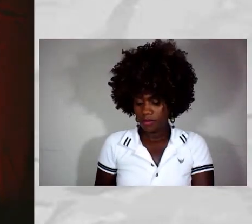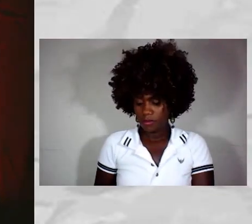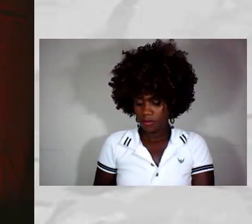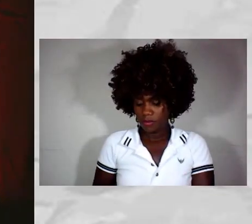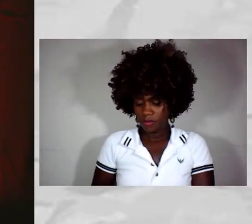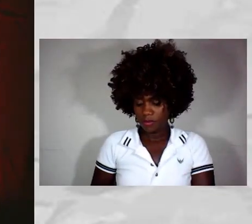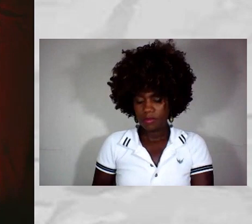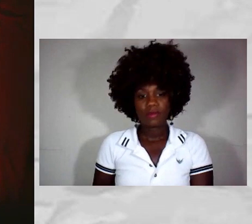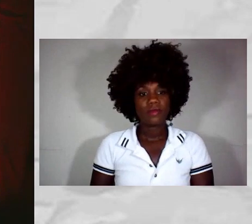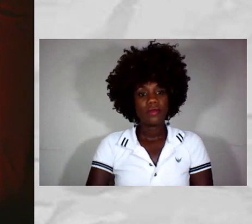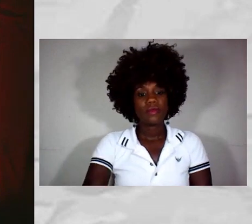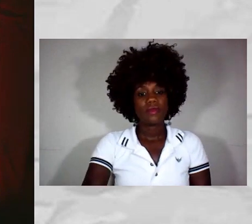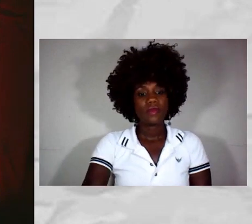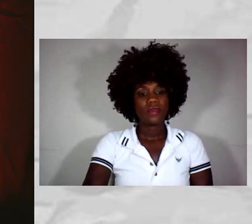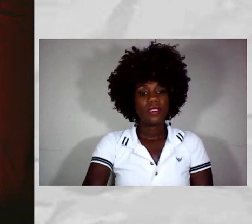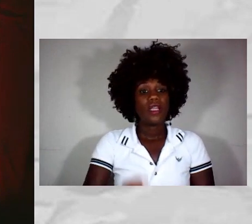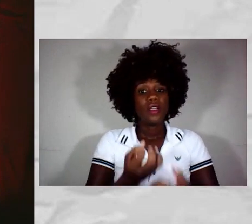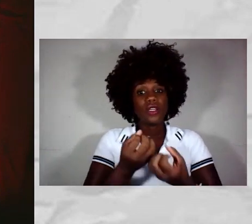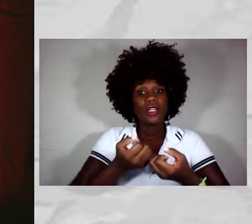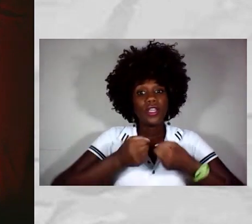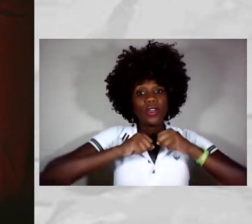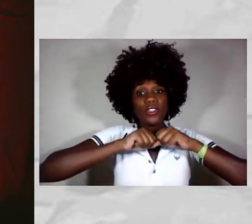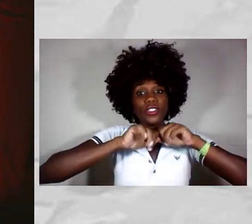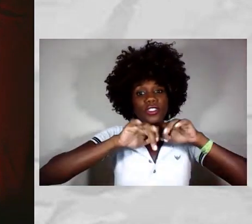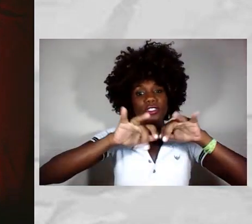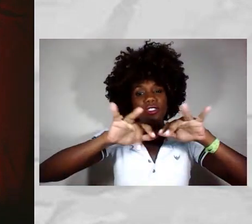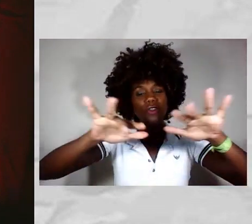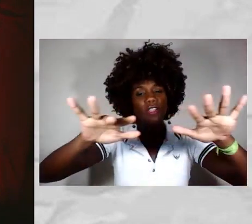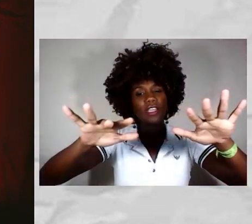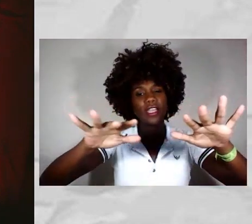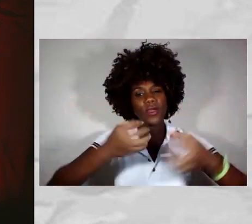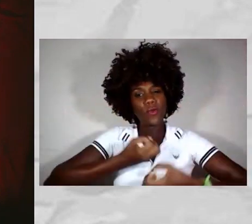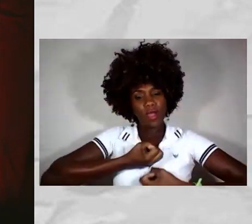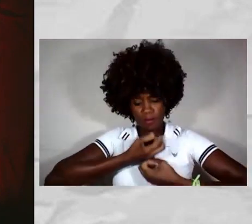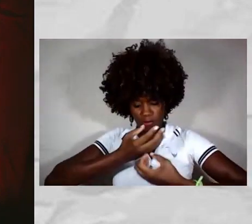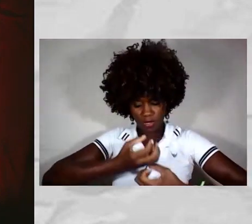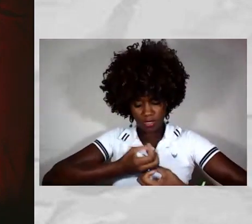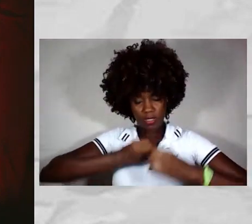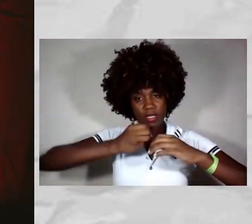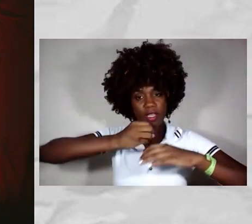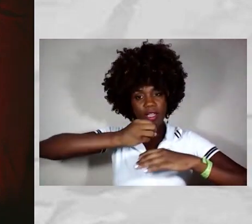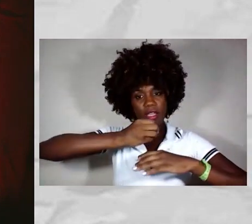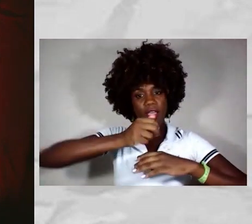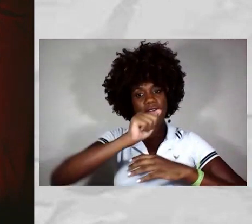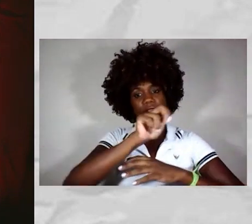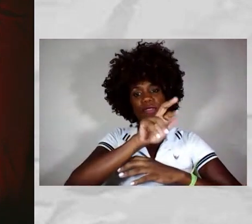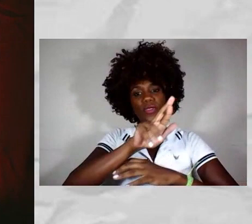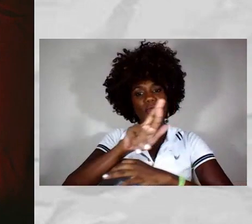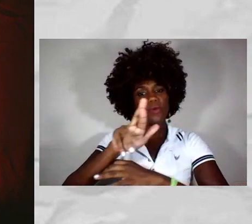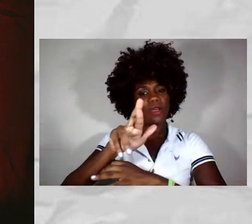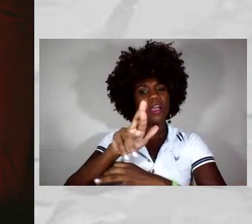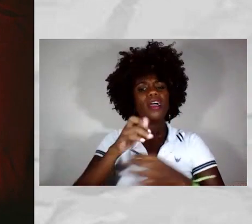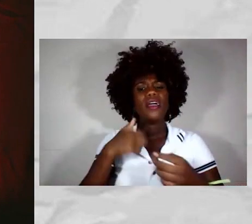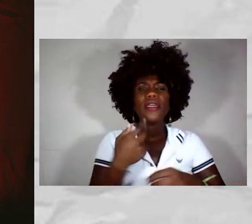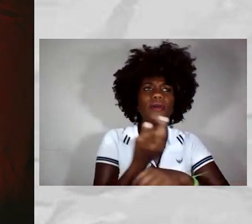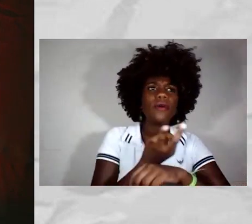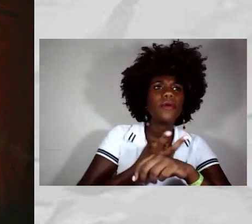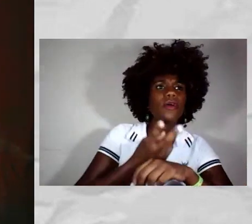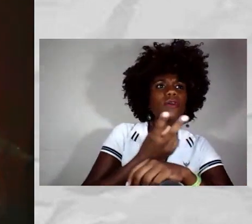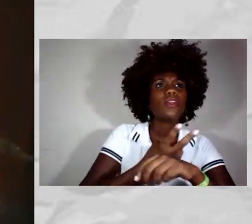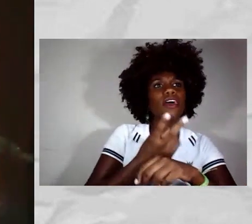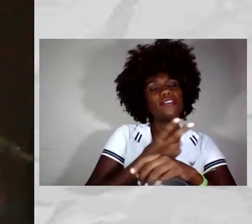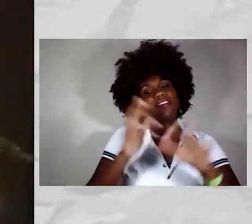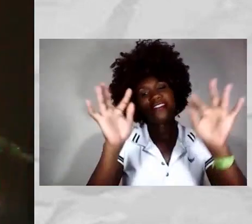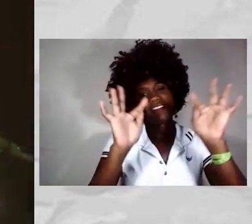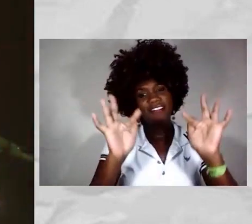Joguei um verso no ar, buscando a sinceridade, não procurando a verdade, mas a verdade que há.